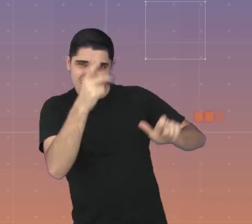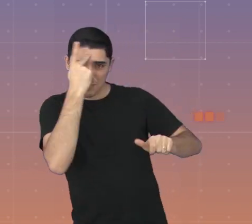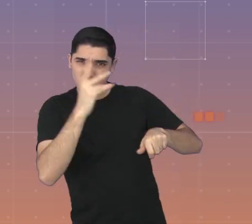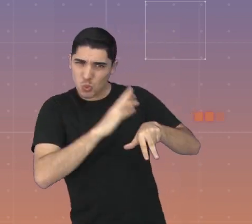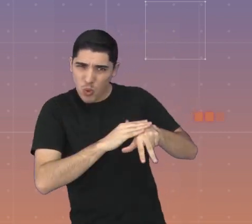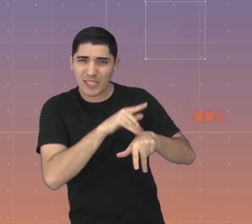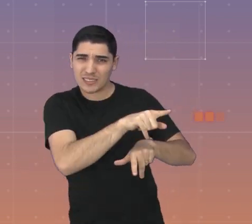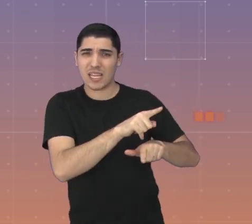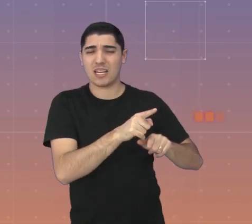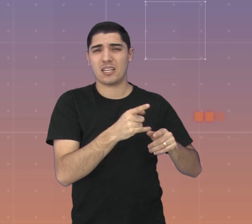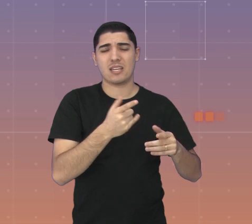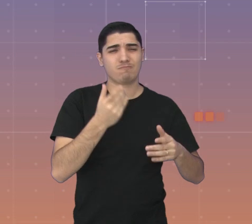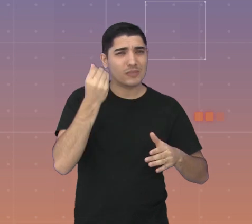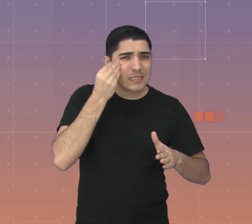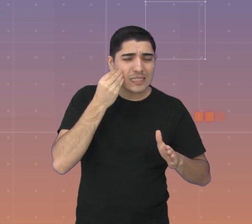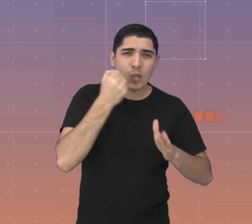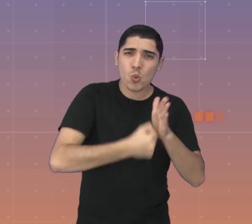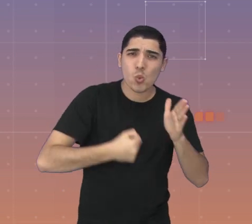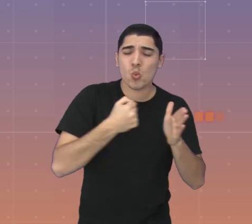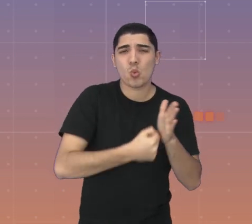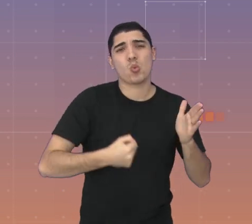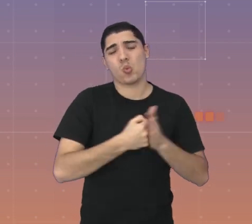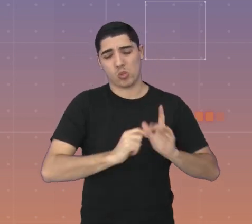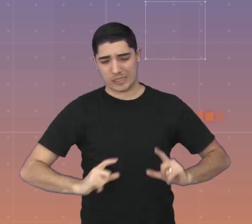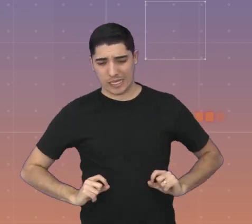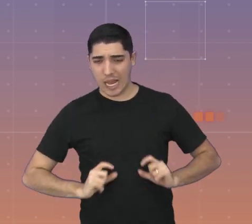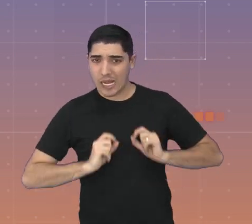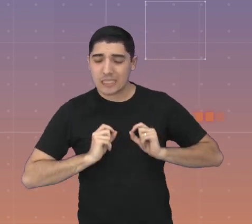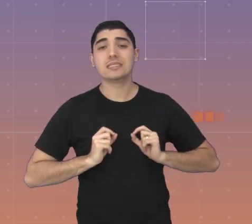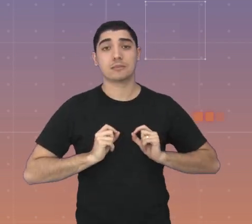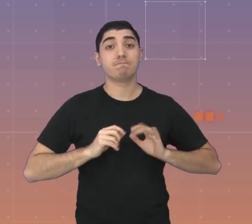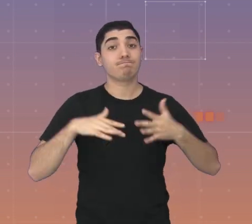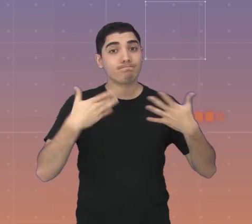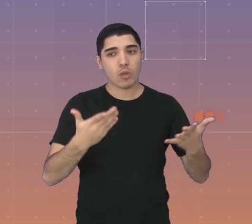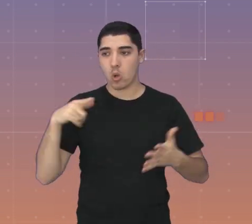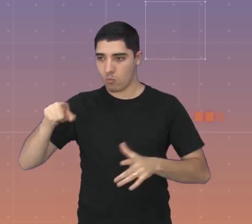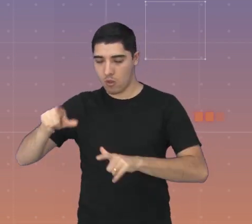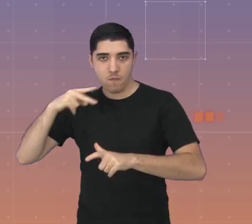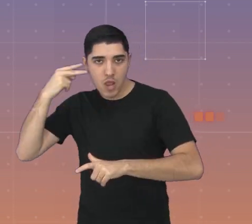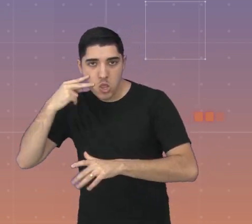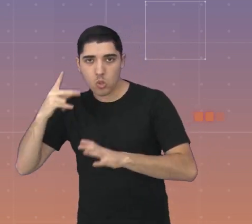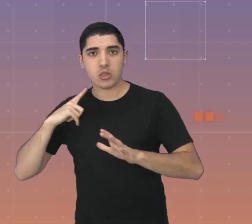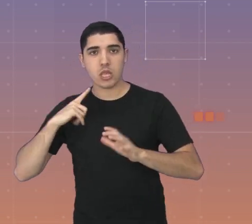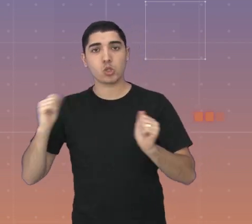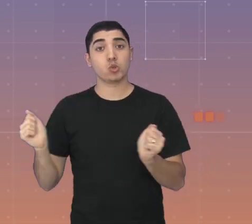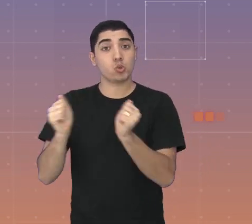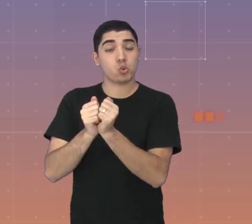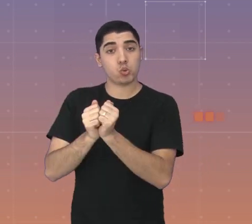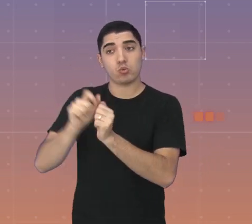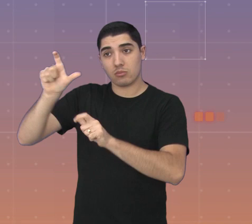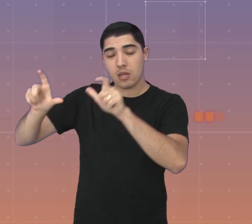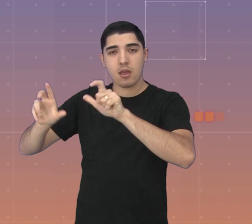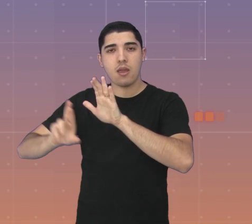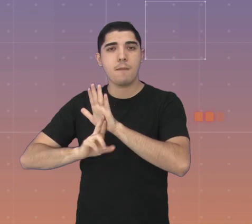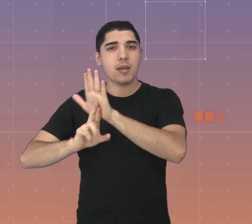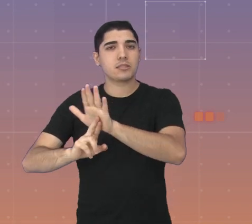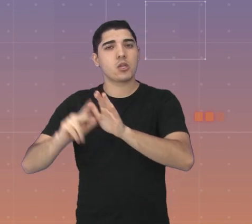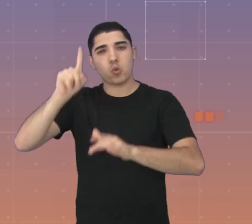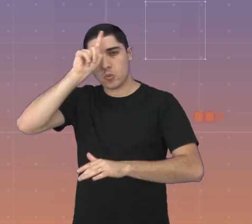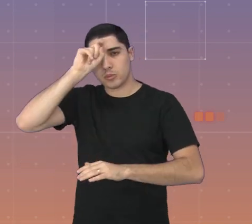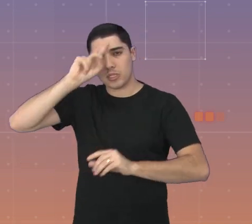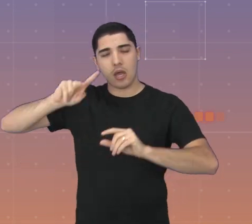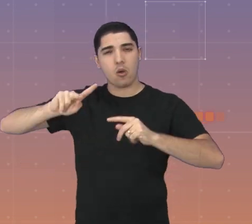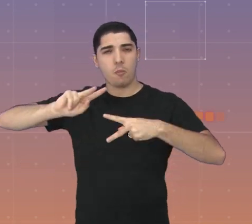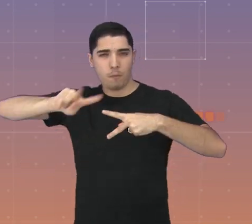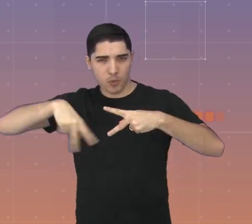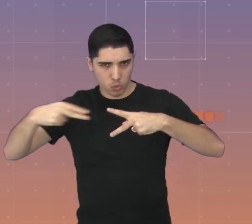às pessoas que estão na luta contra o câncer. Os parlamentares se reuniam com representantes do Hospital Pio XII